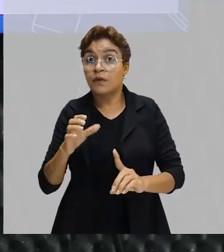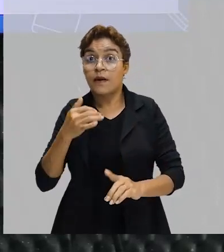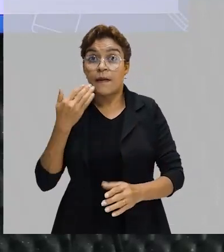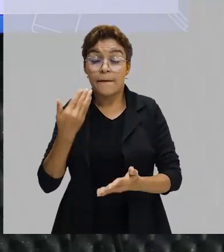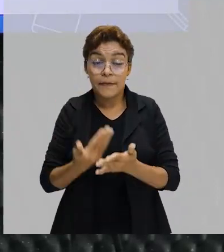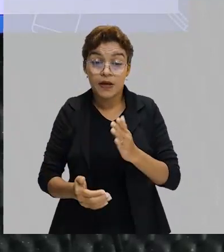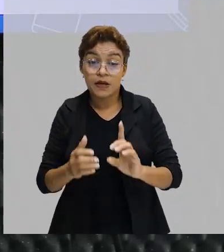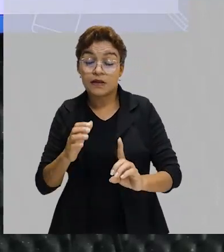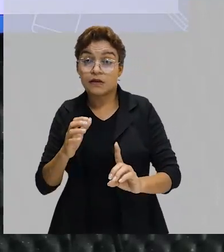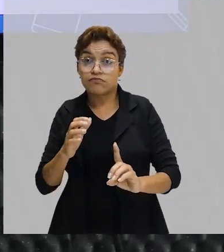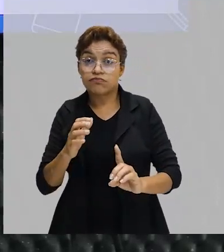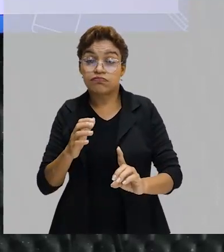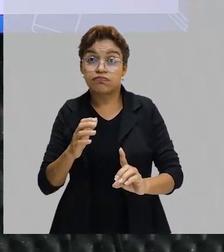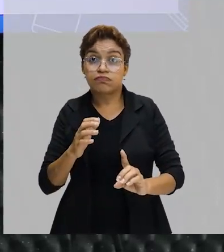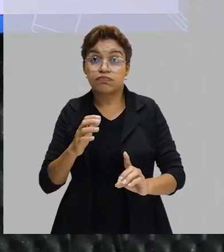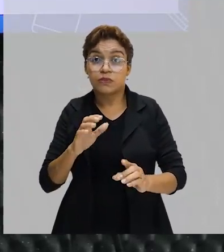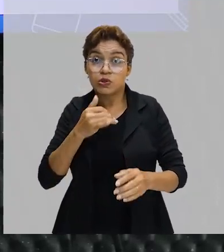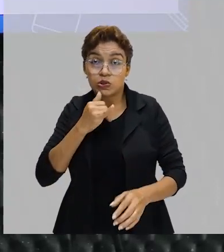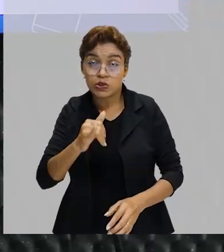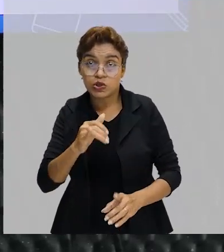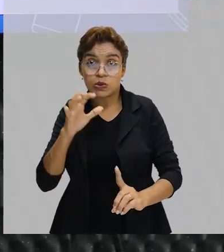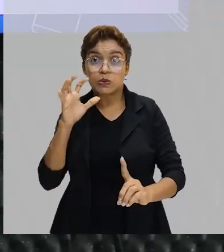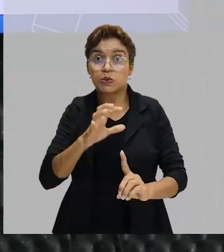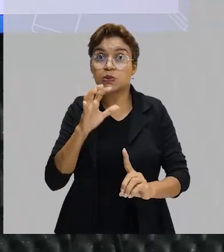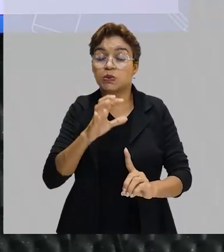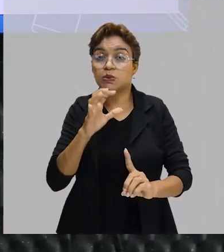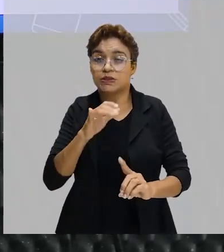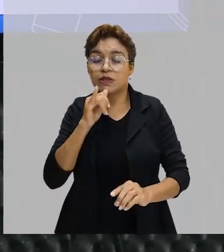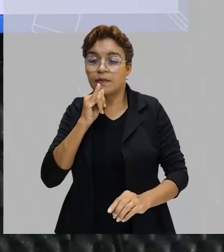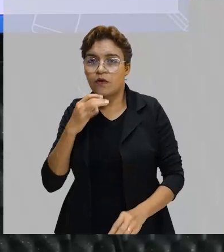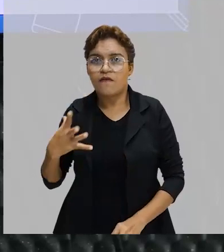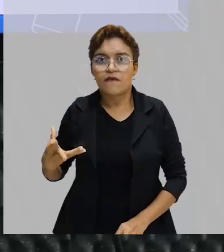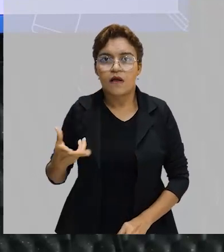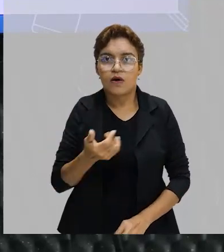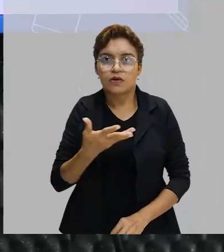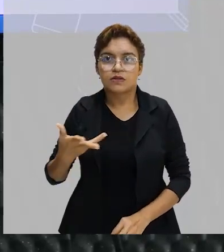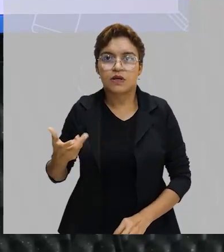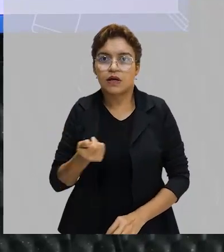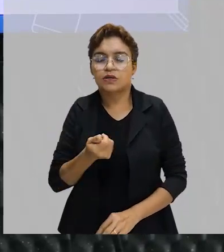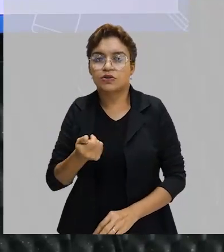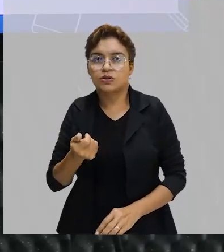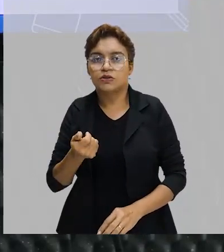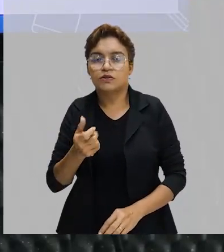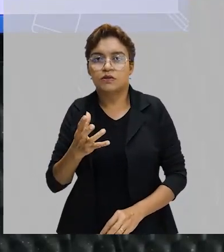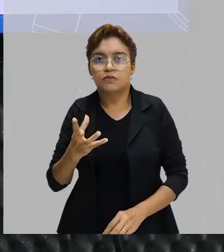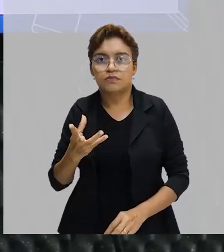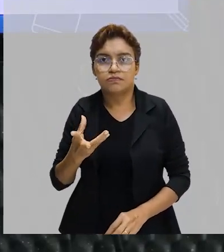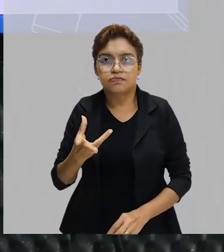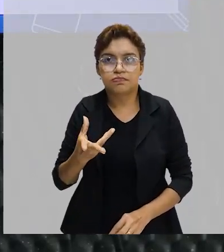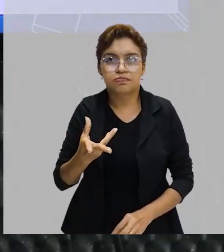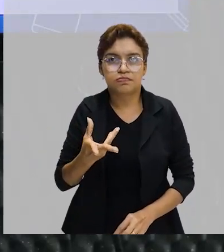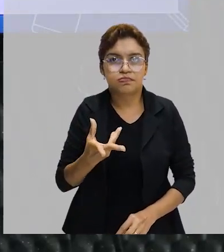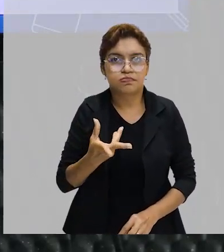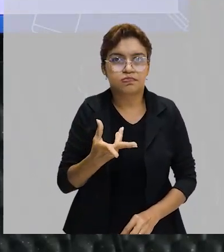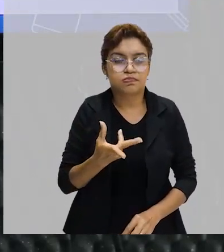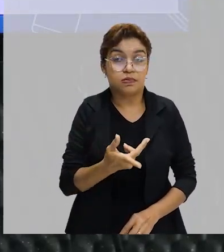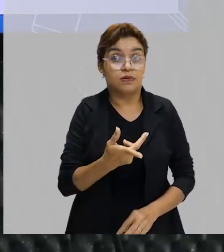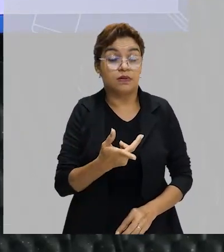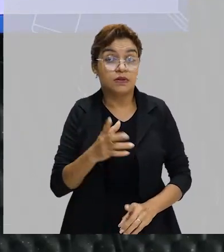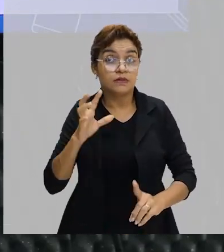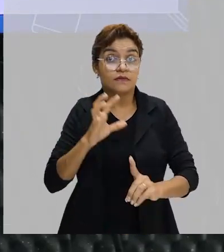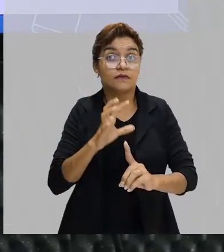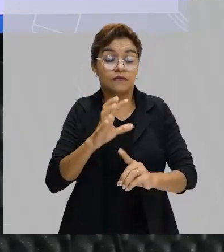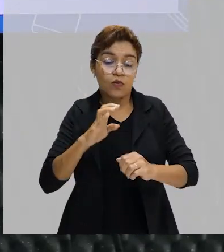provocaria uma diminuição na velocidade, certo? E com isso iria fazer com que esse elétron